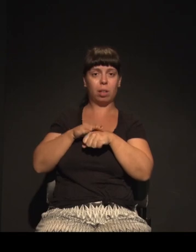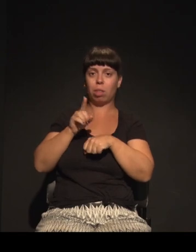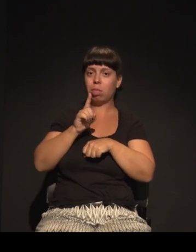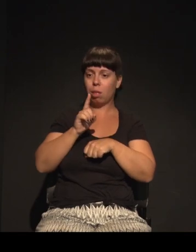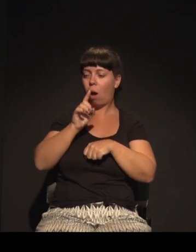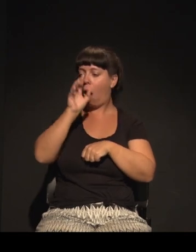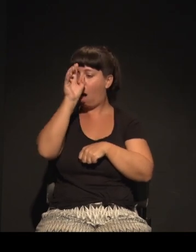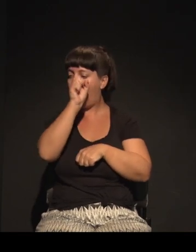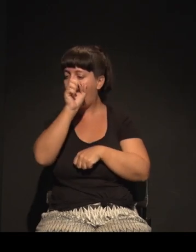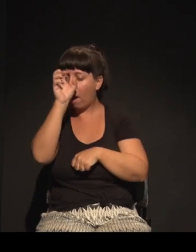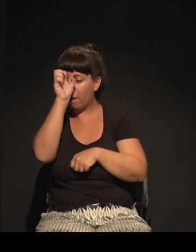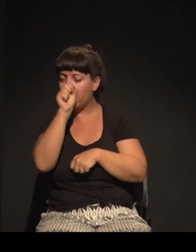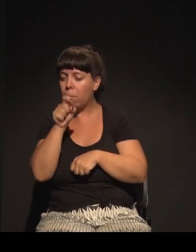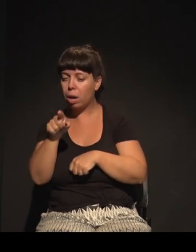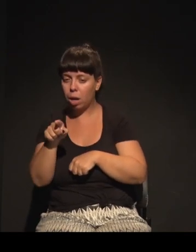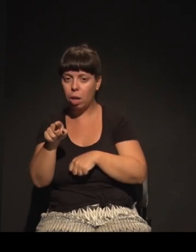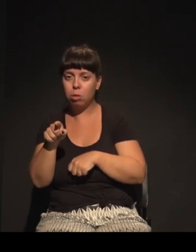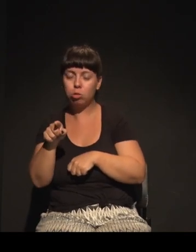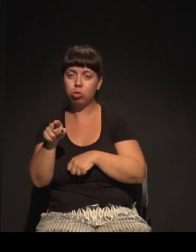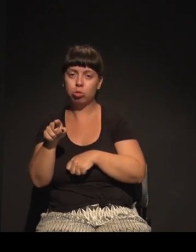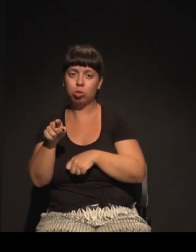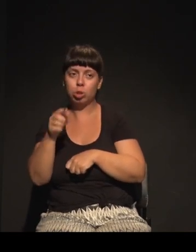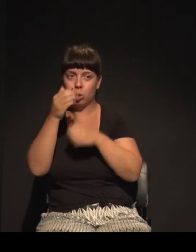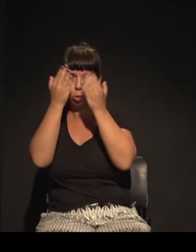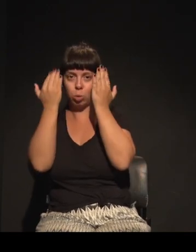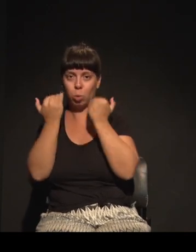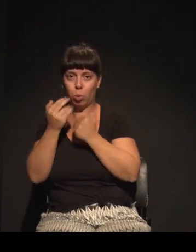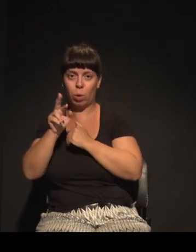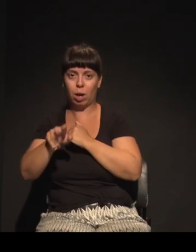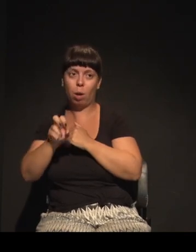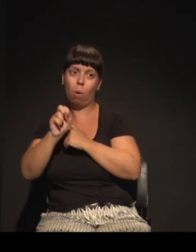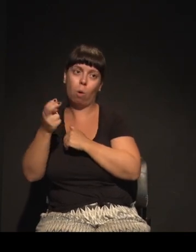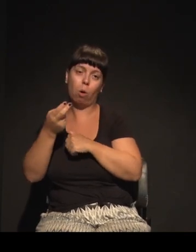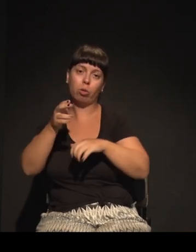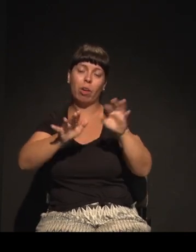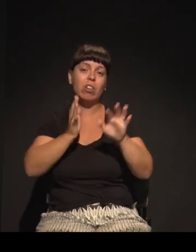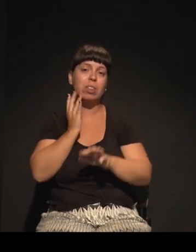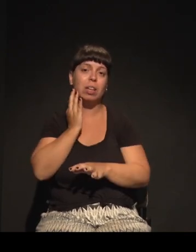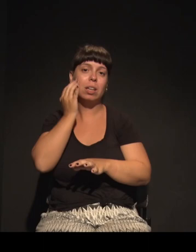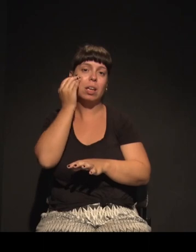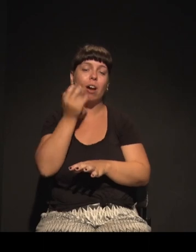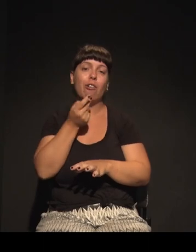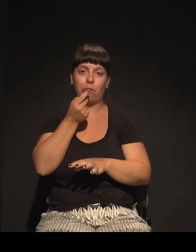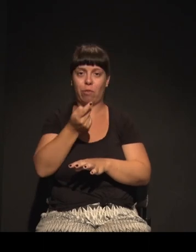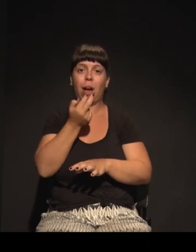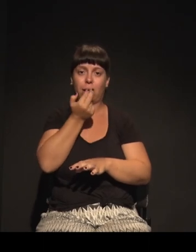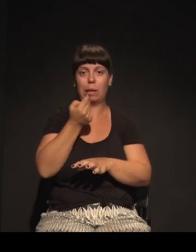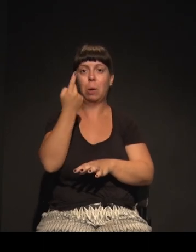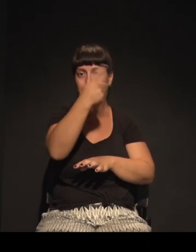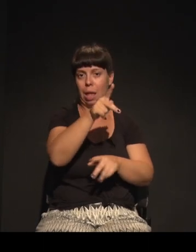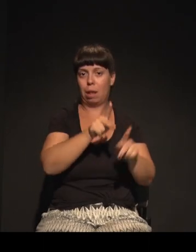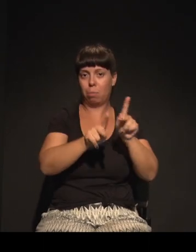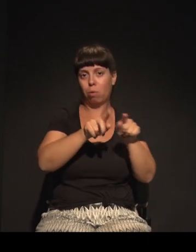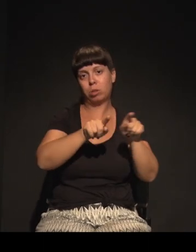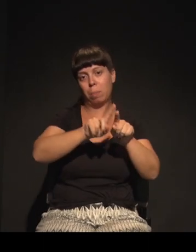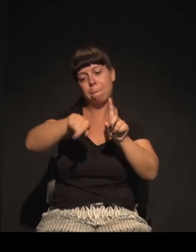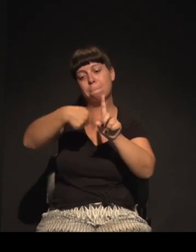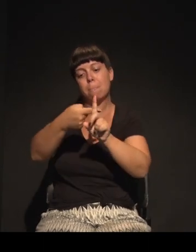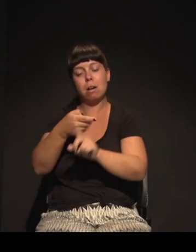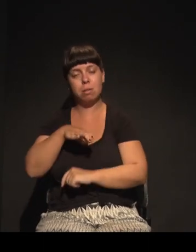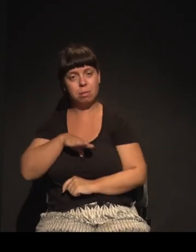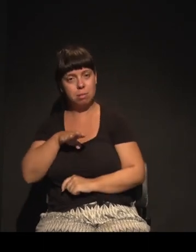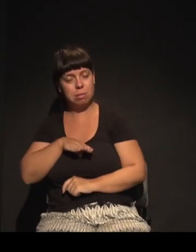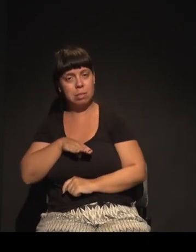coisas não indígena ou talvez com o daniel que estava lá que falar português ea outra língua do povo dele né e aí